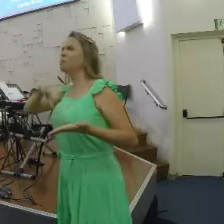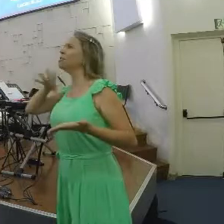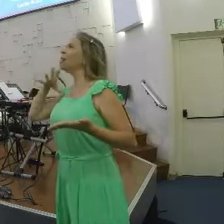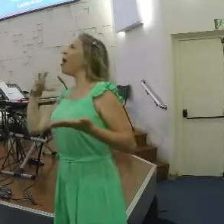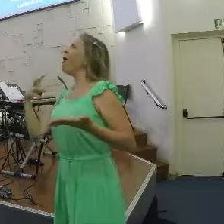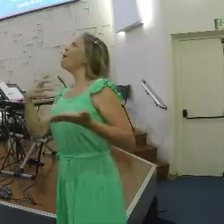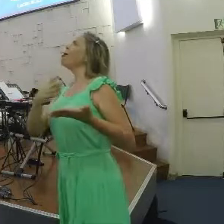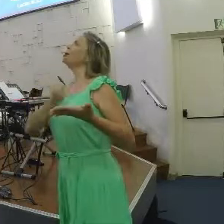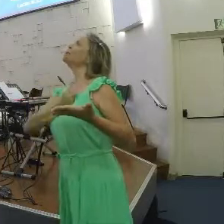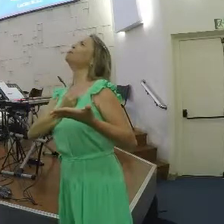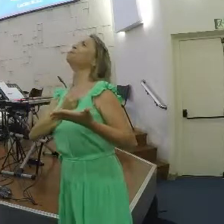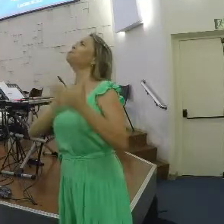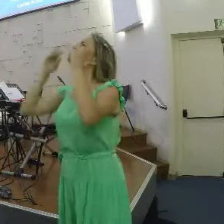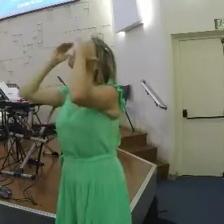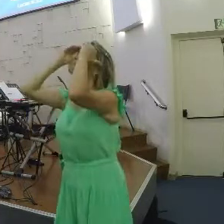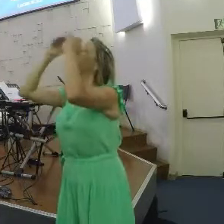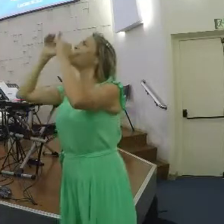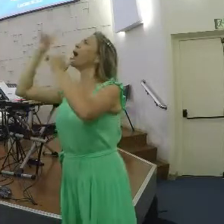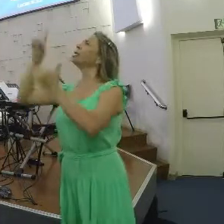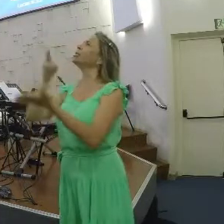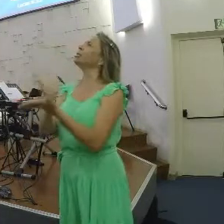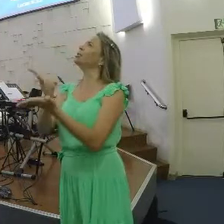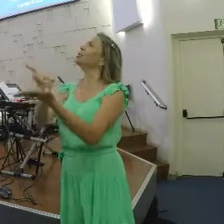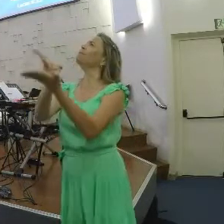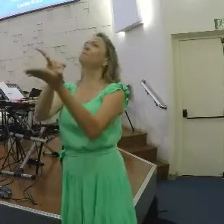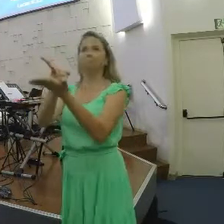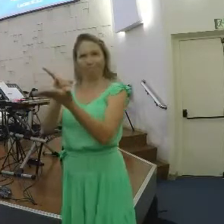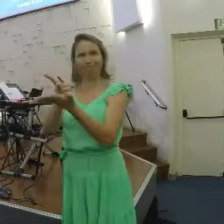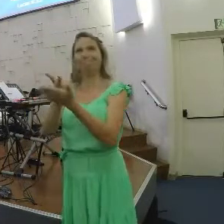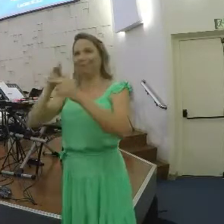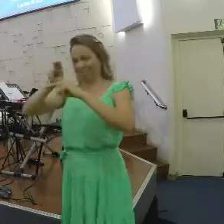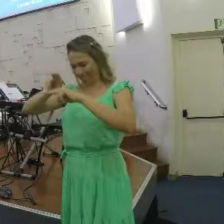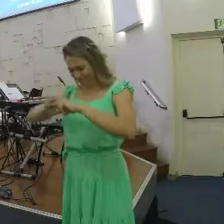com perseverança. Podem assentar.